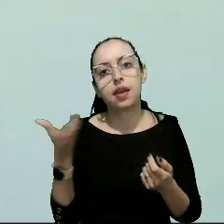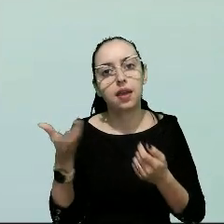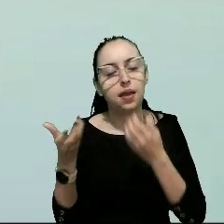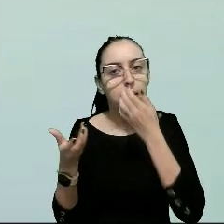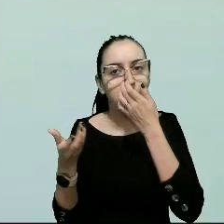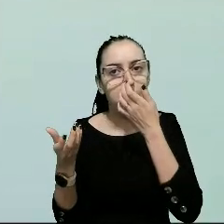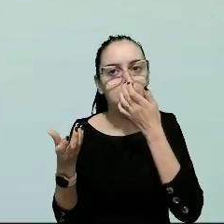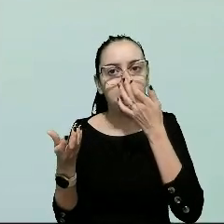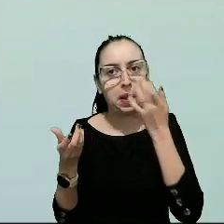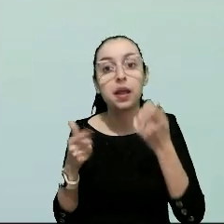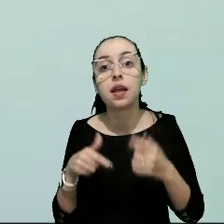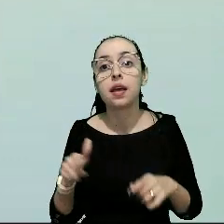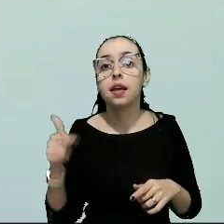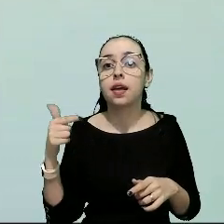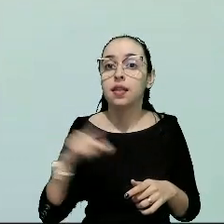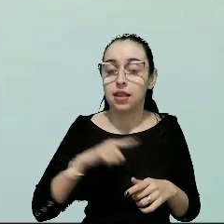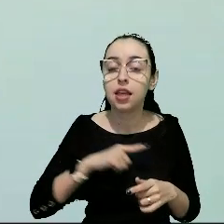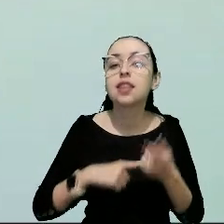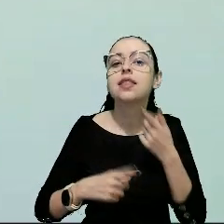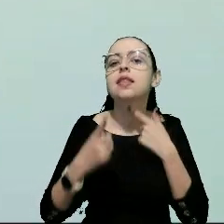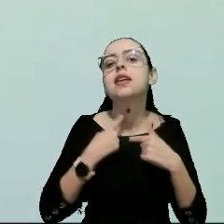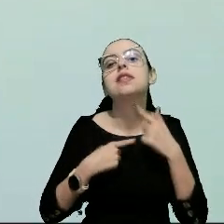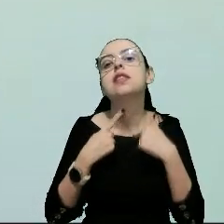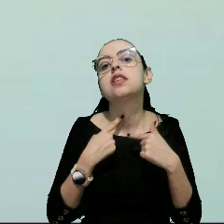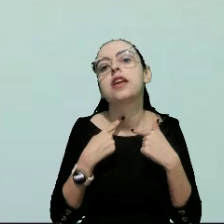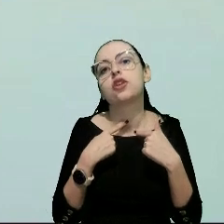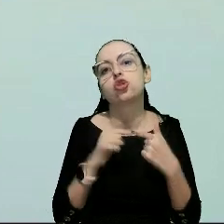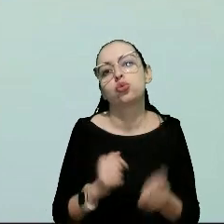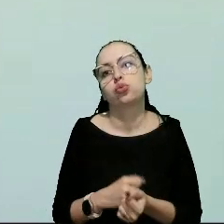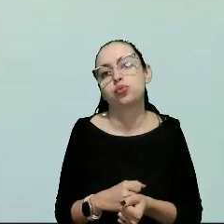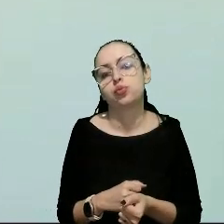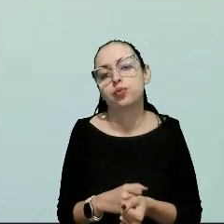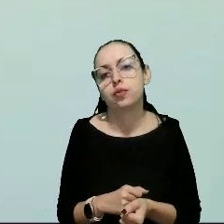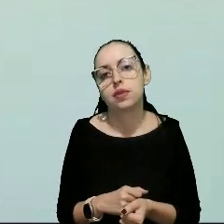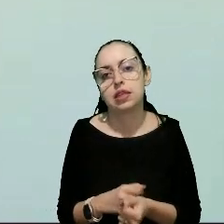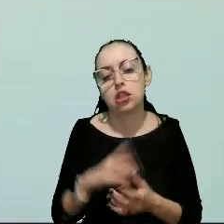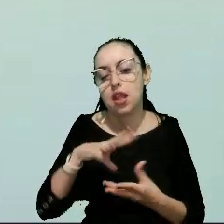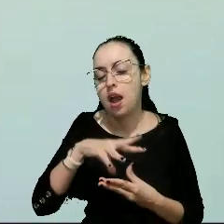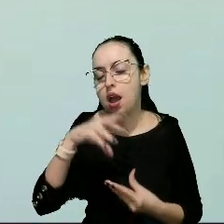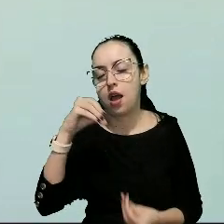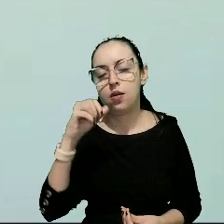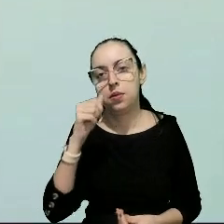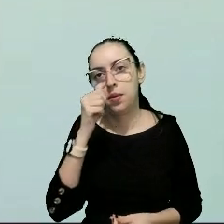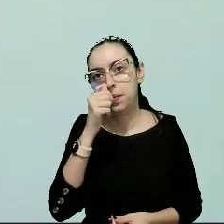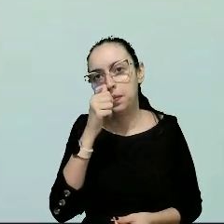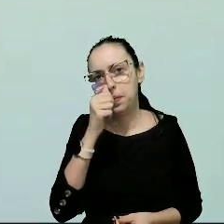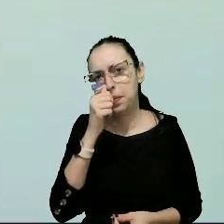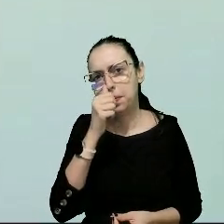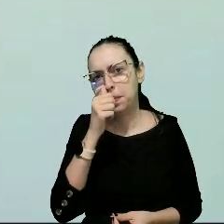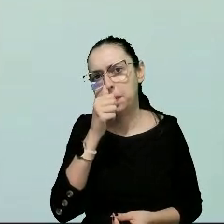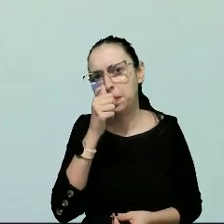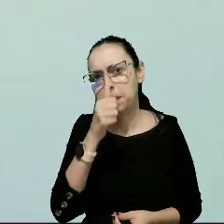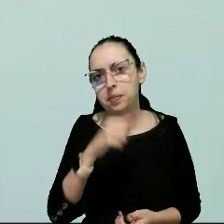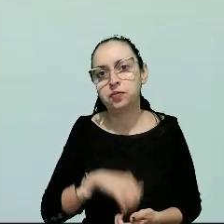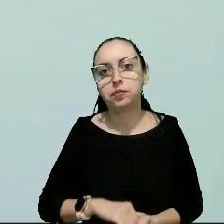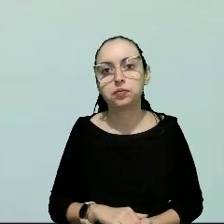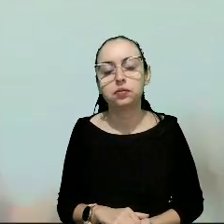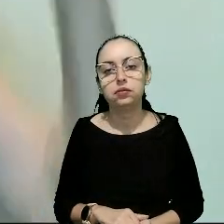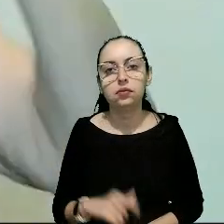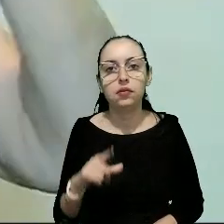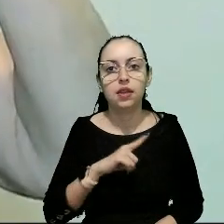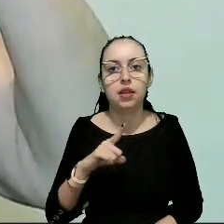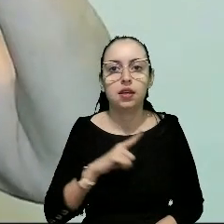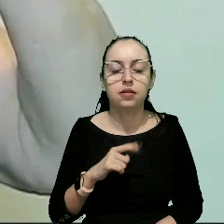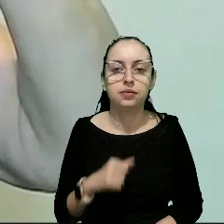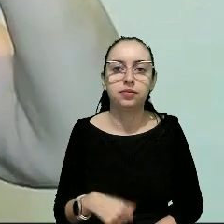quer, que você tem tesão, que você tem tesão na alma. E tem uma